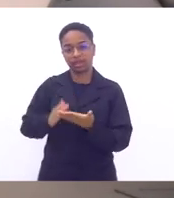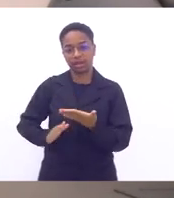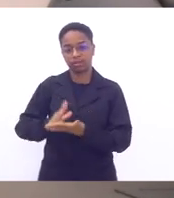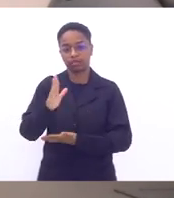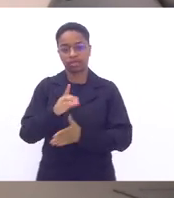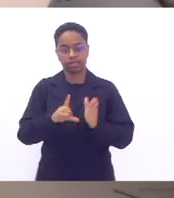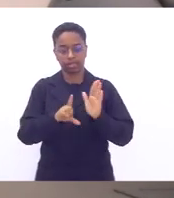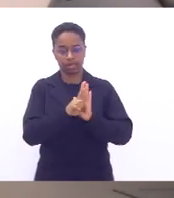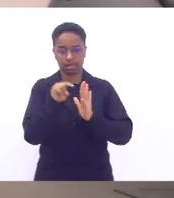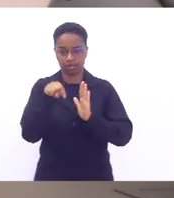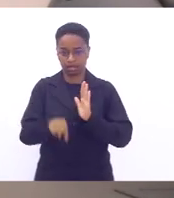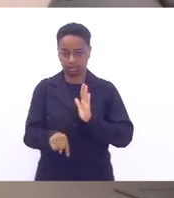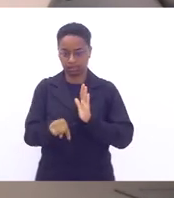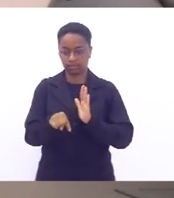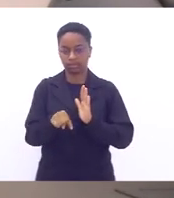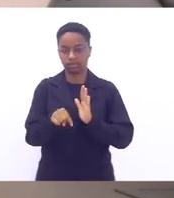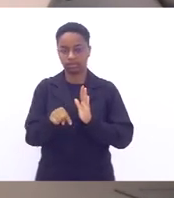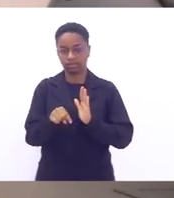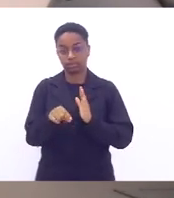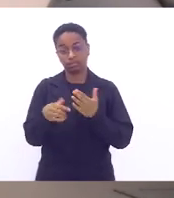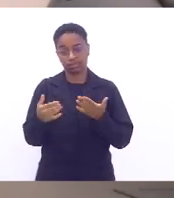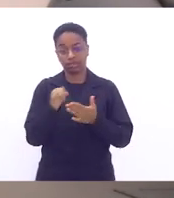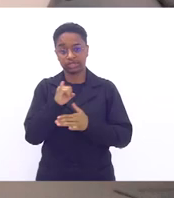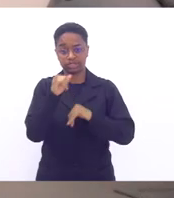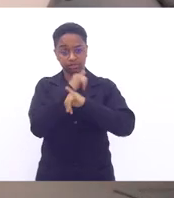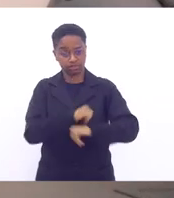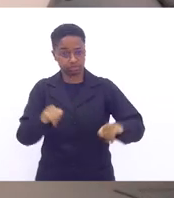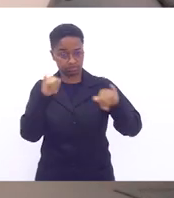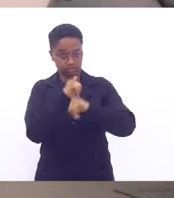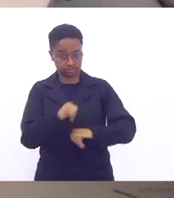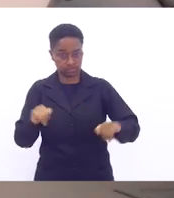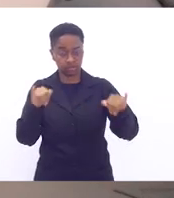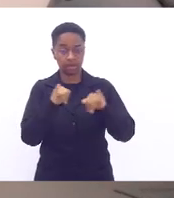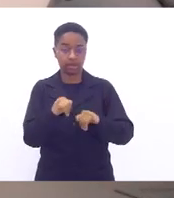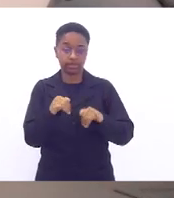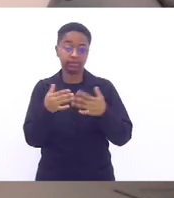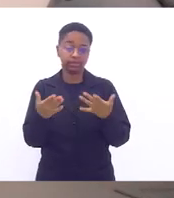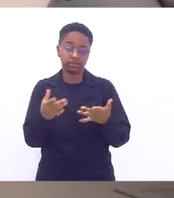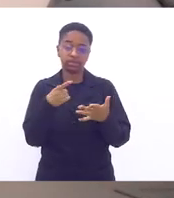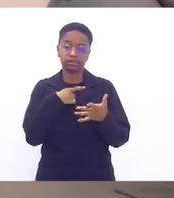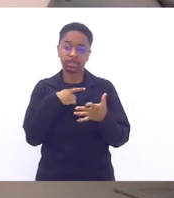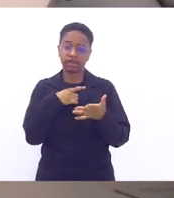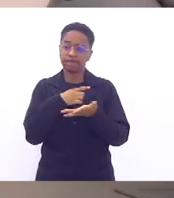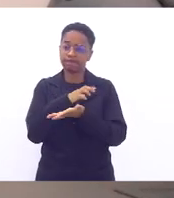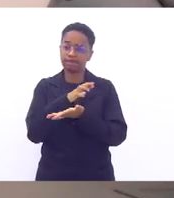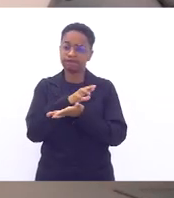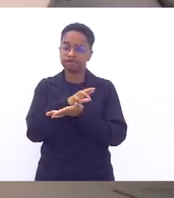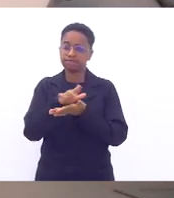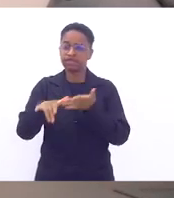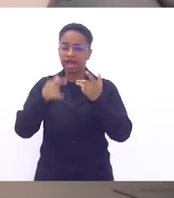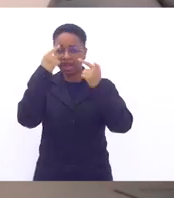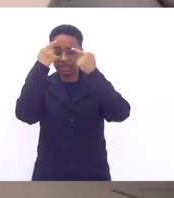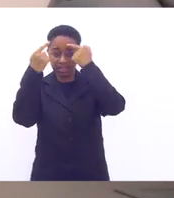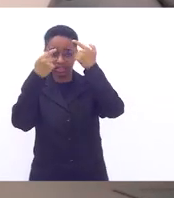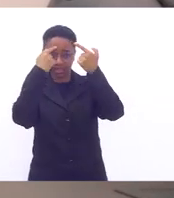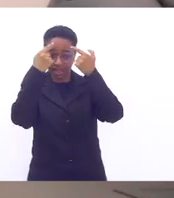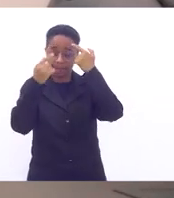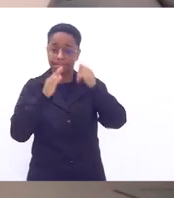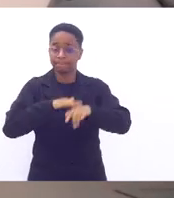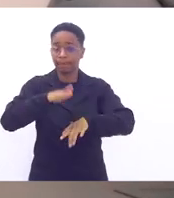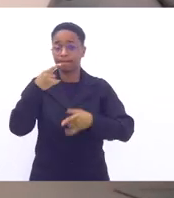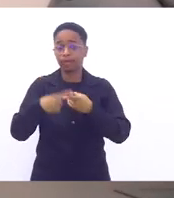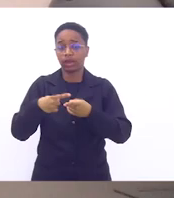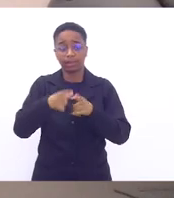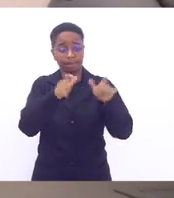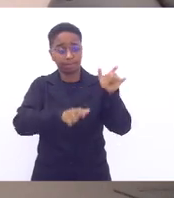lei aqui isso quando é divulgado pela imprensa atrai um número muito maior de ideias porque as pessoas acabam